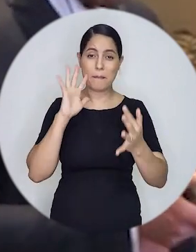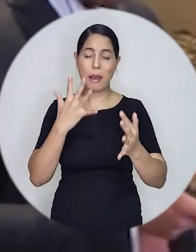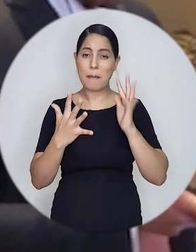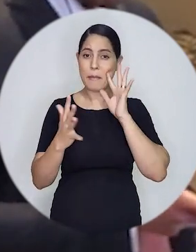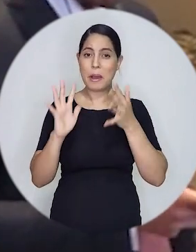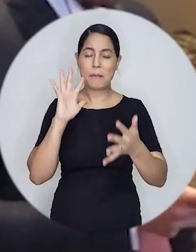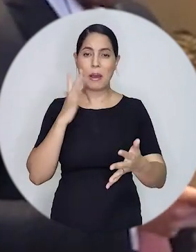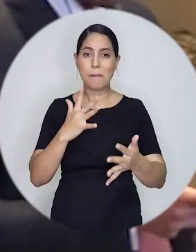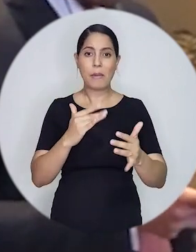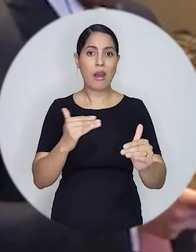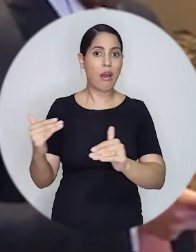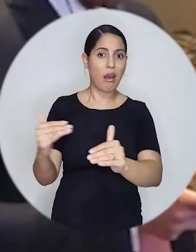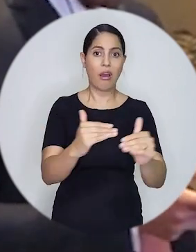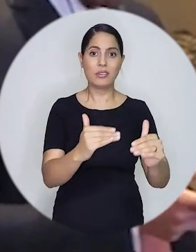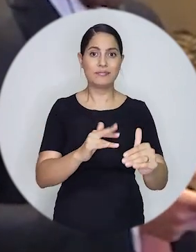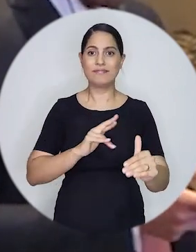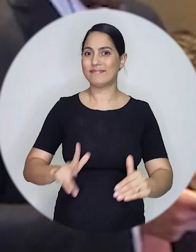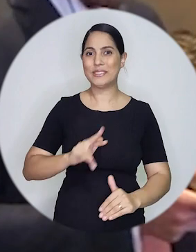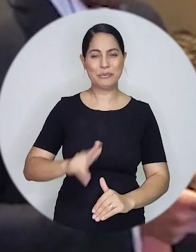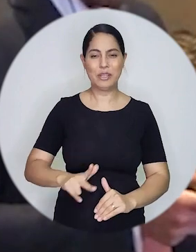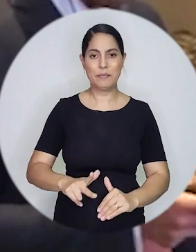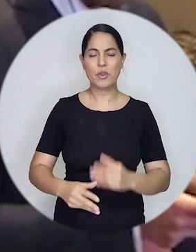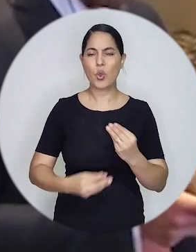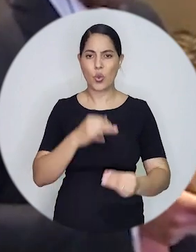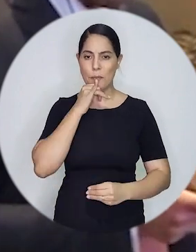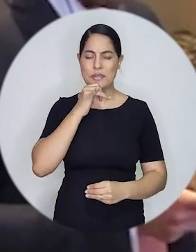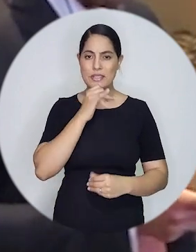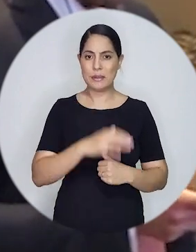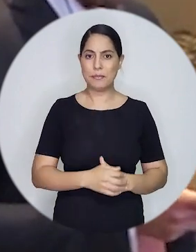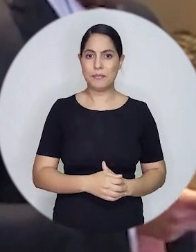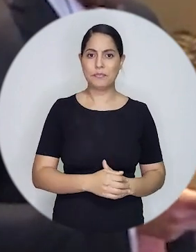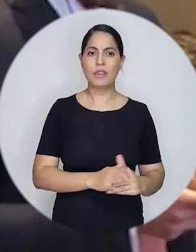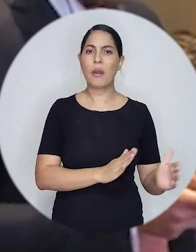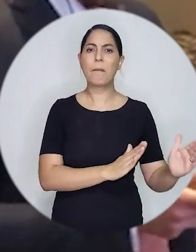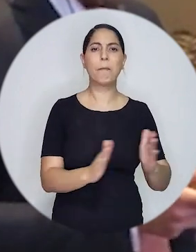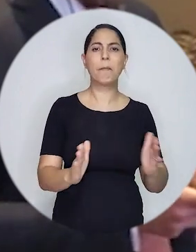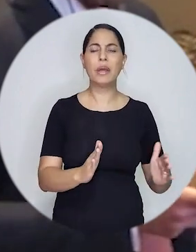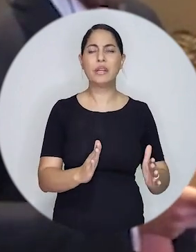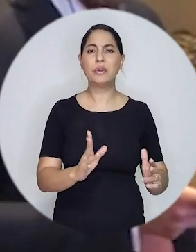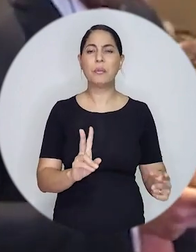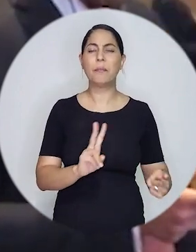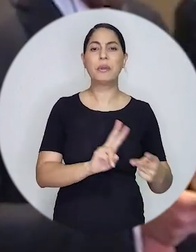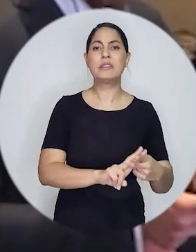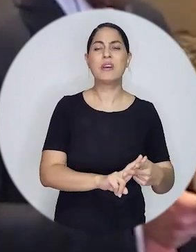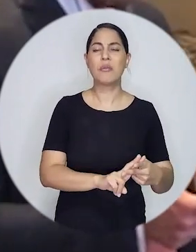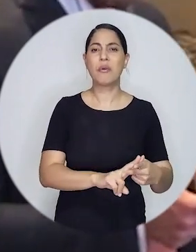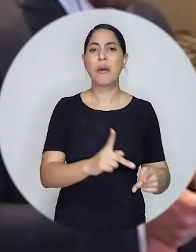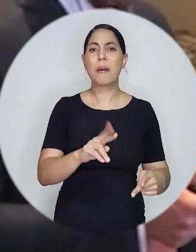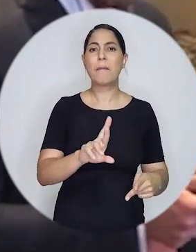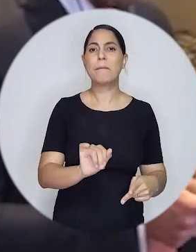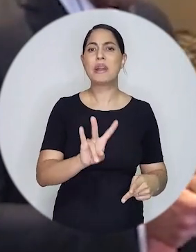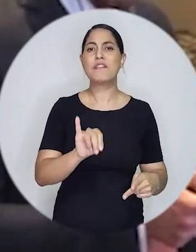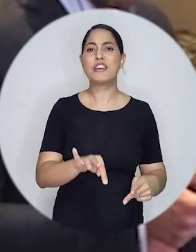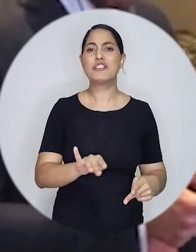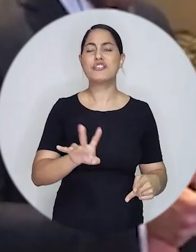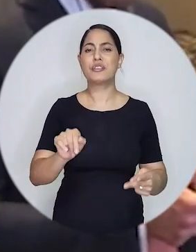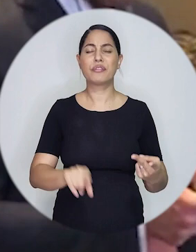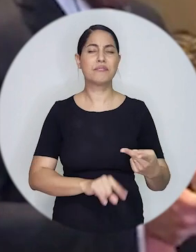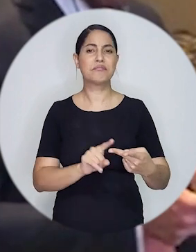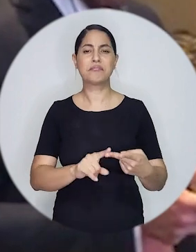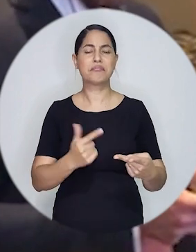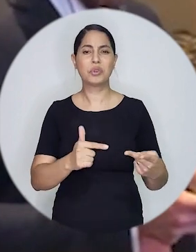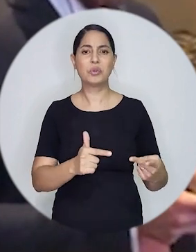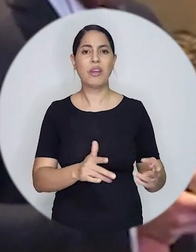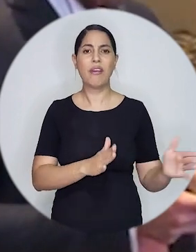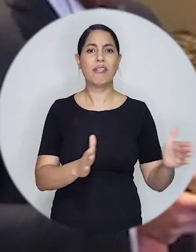decisões em vários temas da advocacia criminal, por exemplo, tempo de prisão preventiva, a questão dos fundamentos do mandato de busca e apreensão.